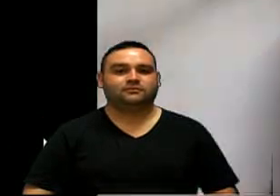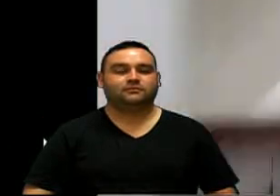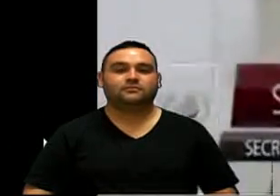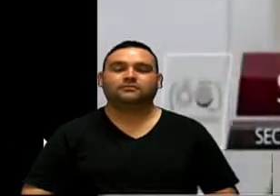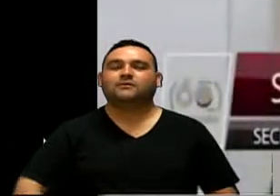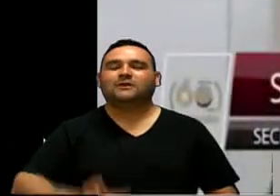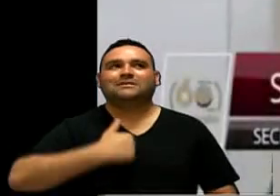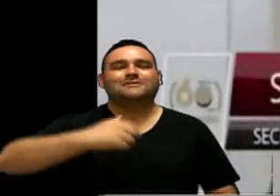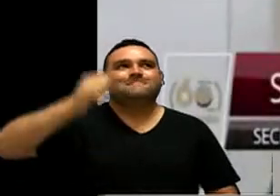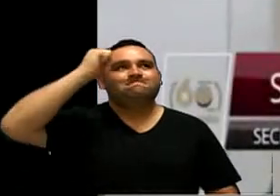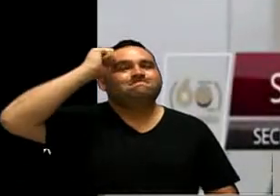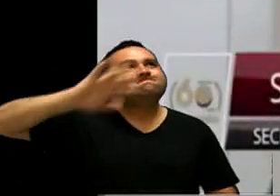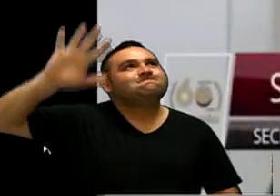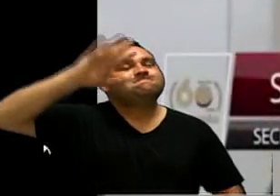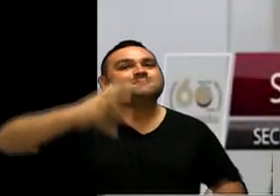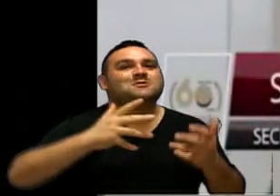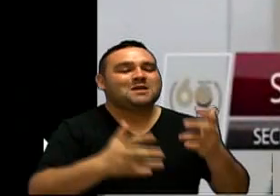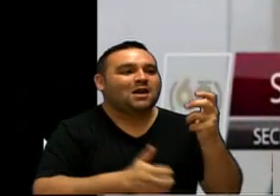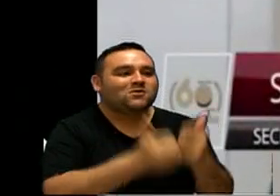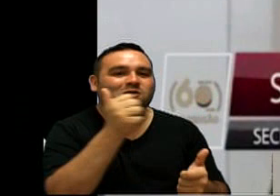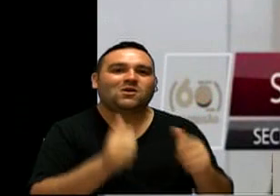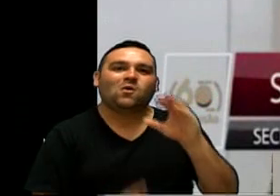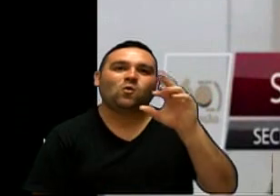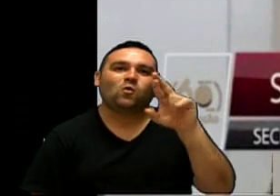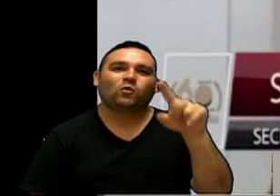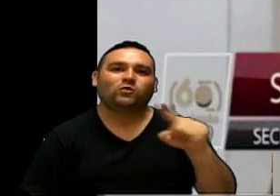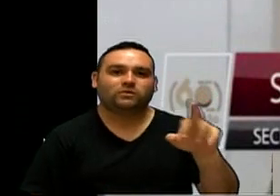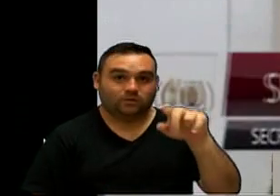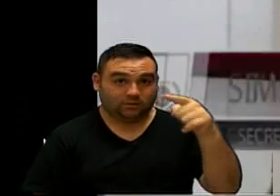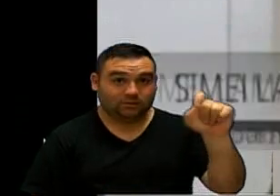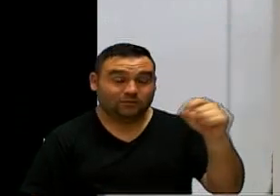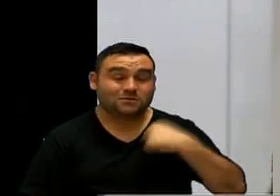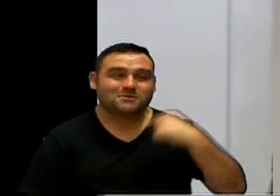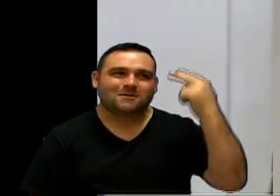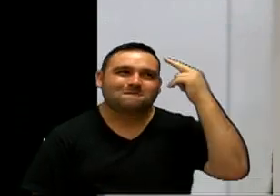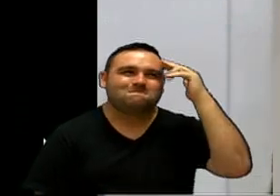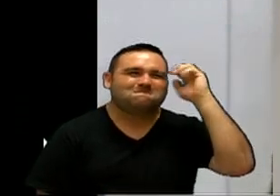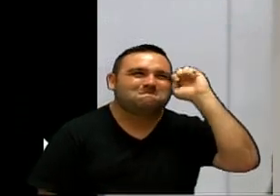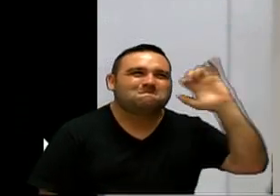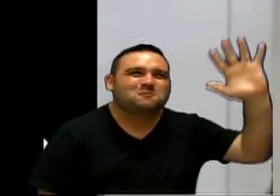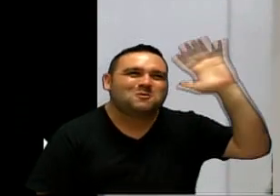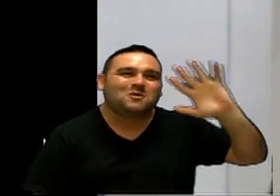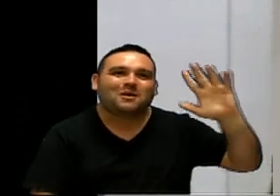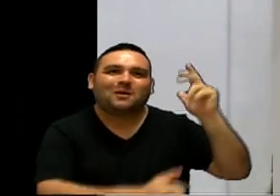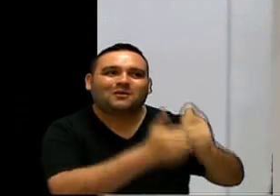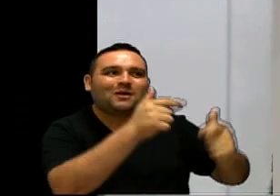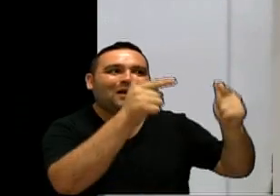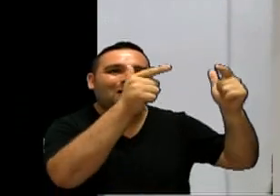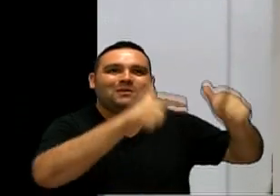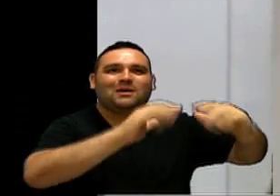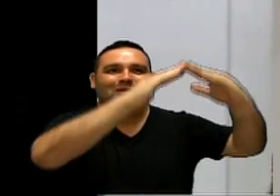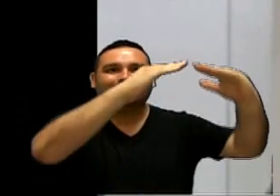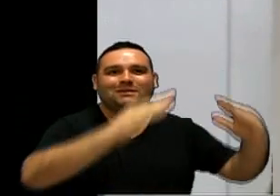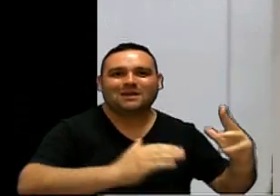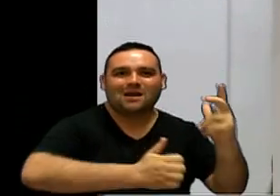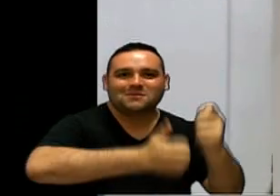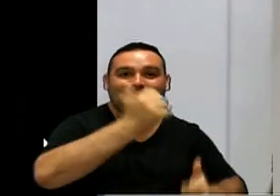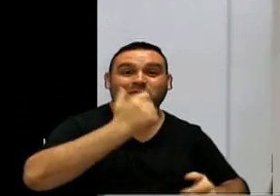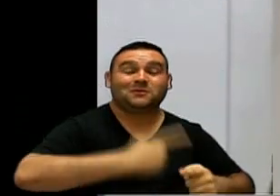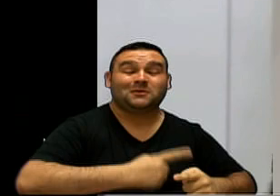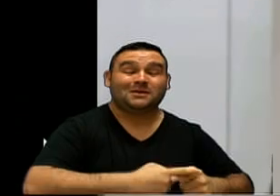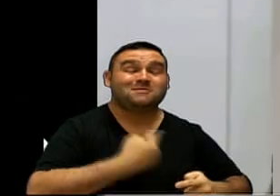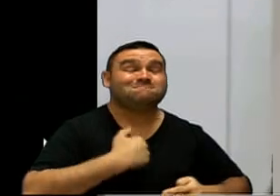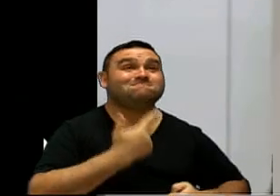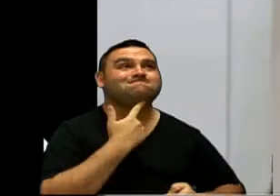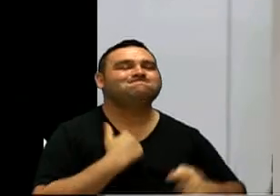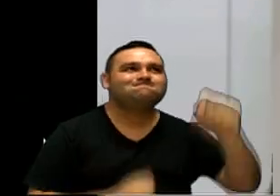O meu sonho era um dia jogar o Cruzeirão. Que o meu sonho era um dia jogar no ginásio de esportes. Que o meu